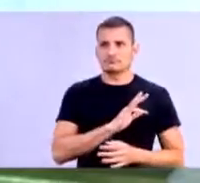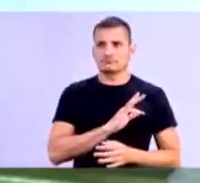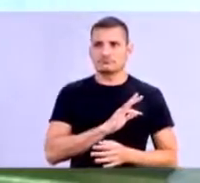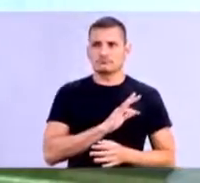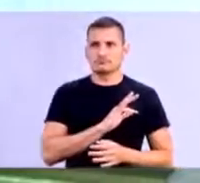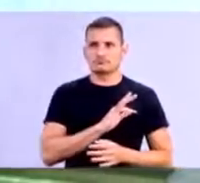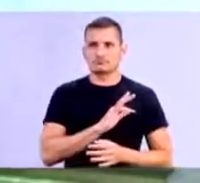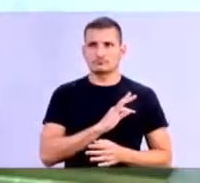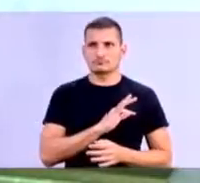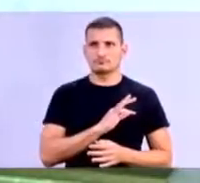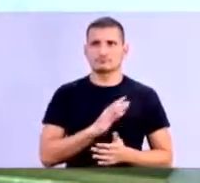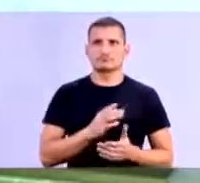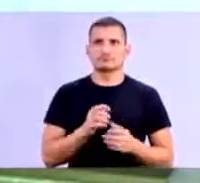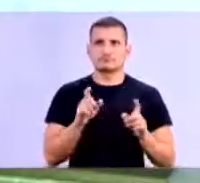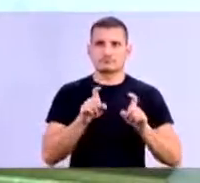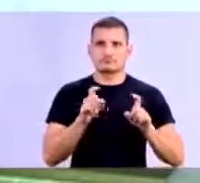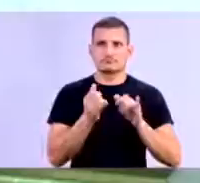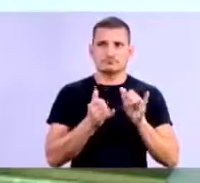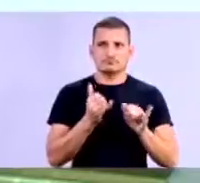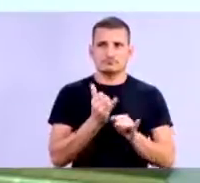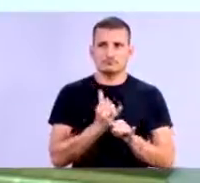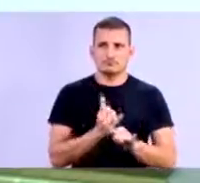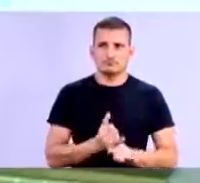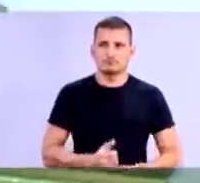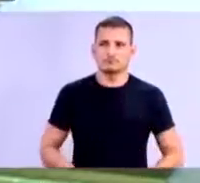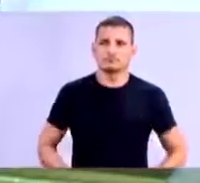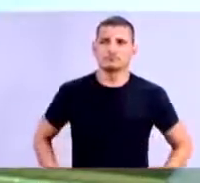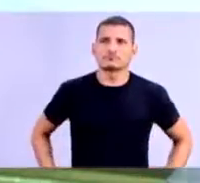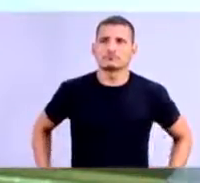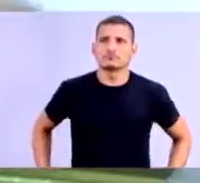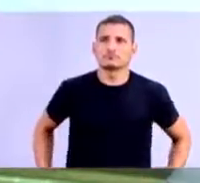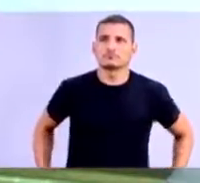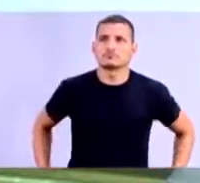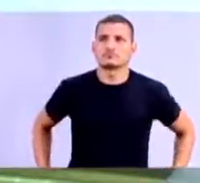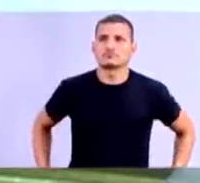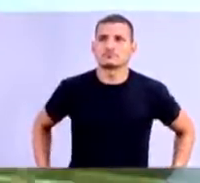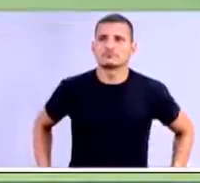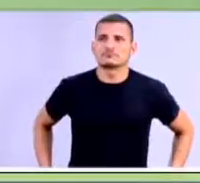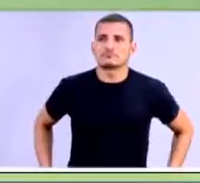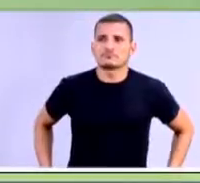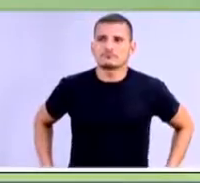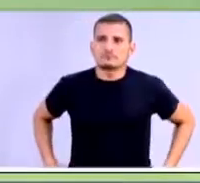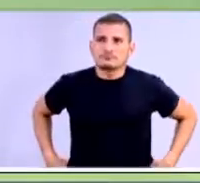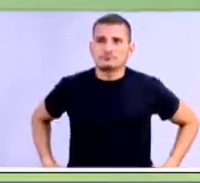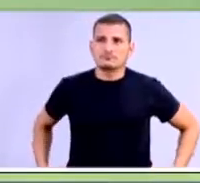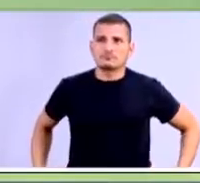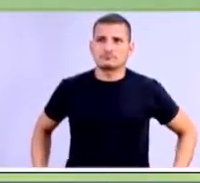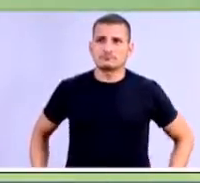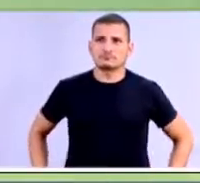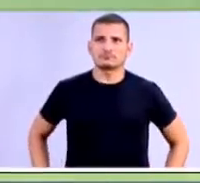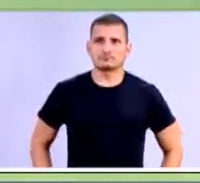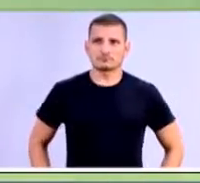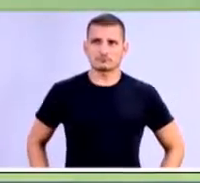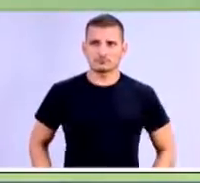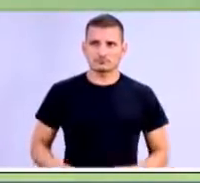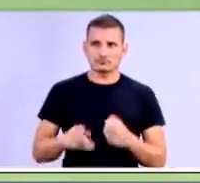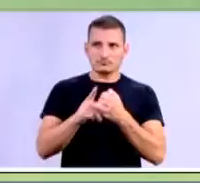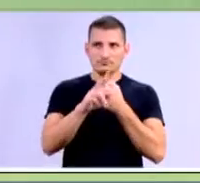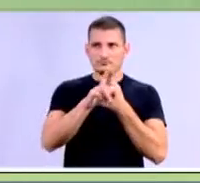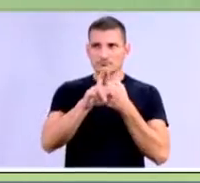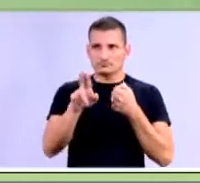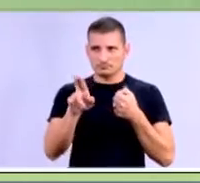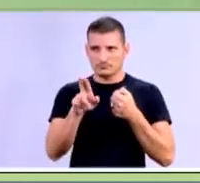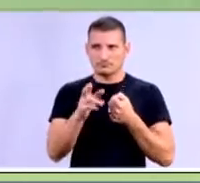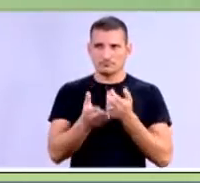Nesse caso, em informática para a internet. Tá certo? Olha só. Existem pronomes de